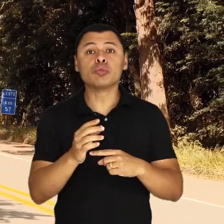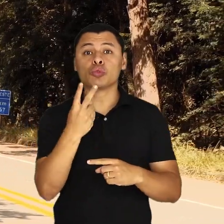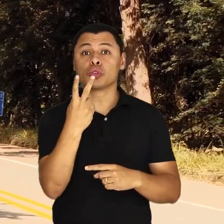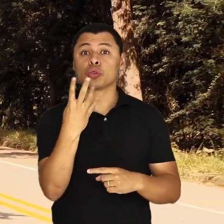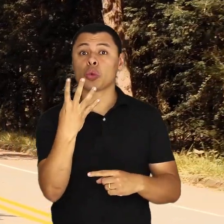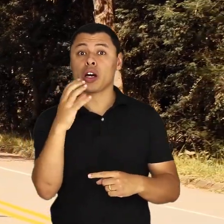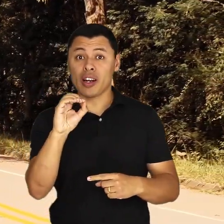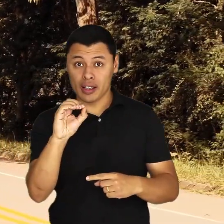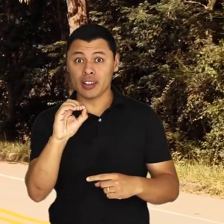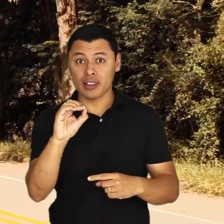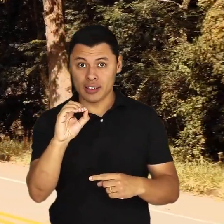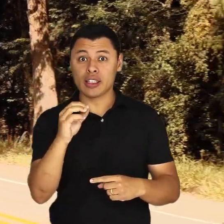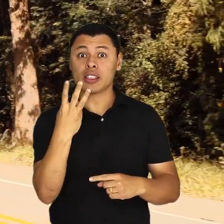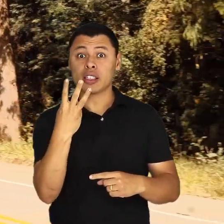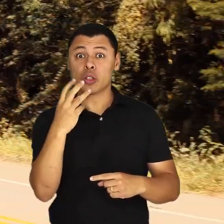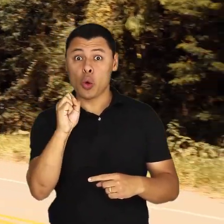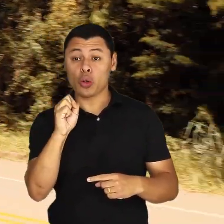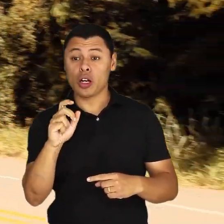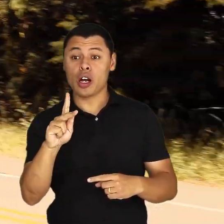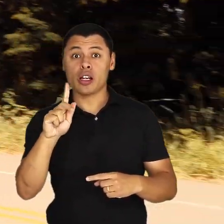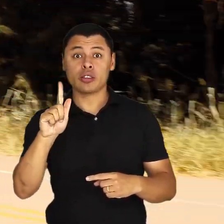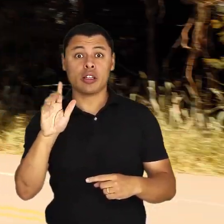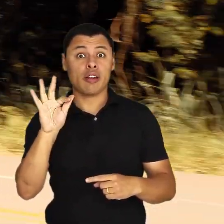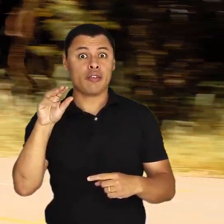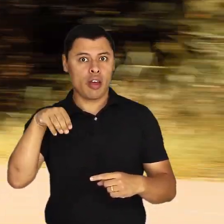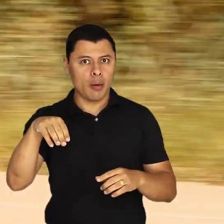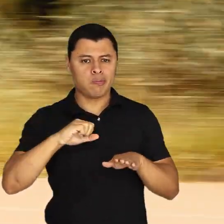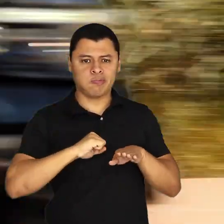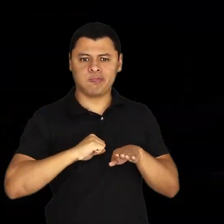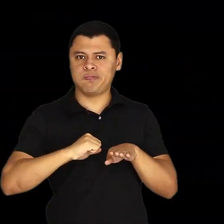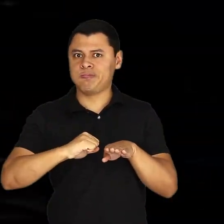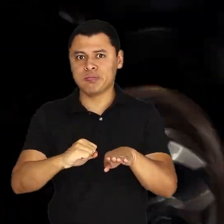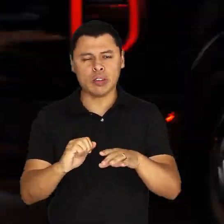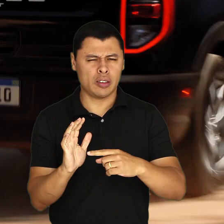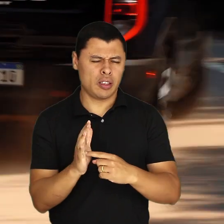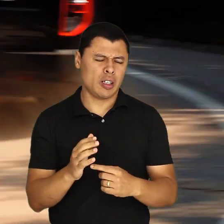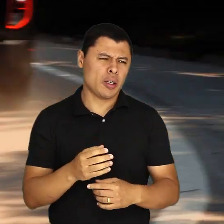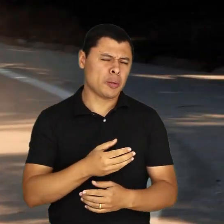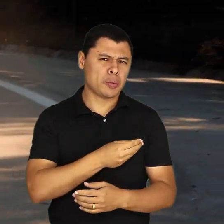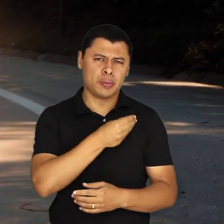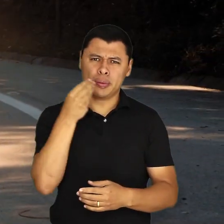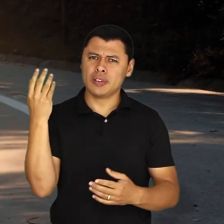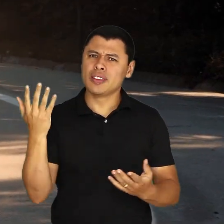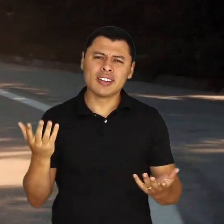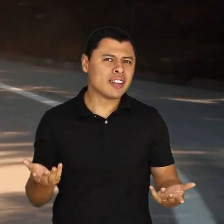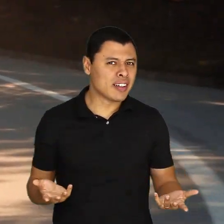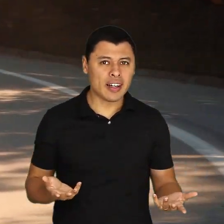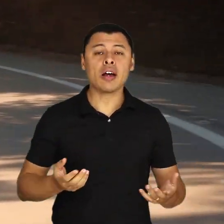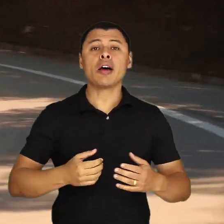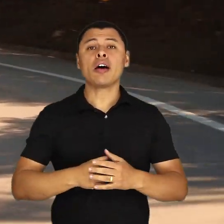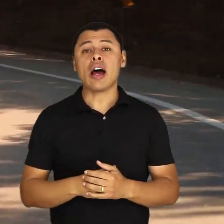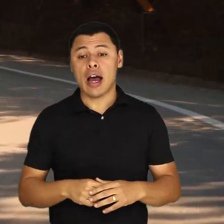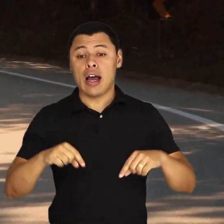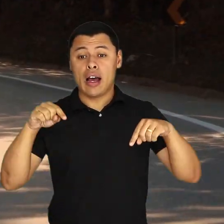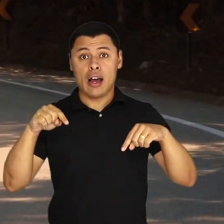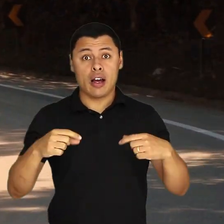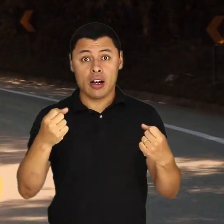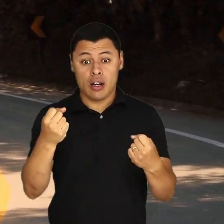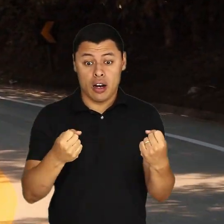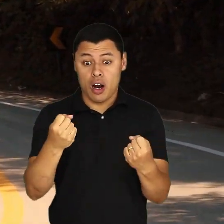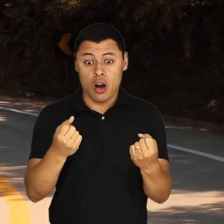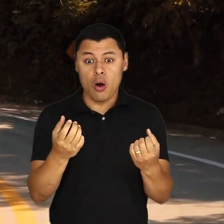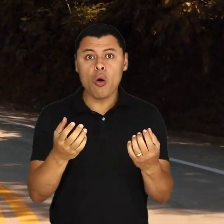240 cavalos e 38 kgfm de torque. Então, de motor a gente está muito bem servido aqui, né? Aqui a gente